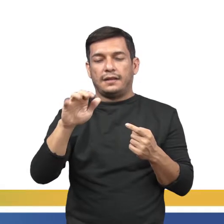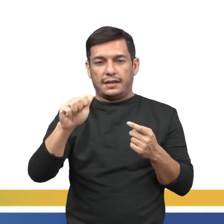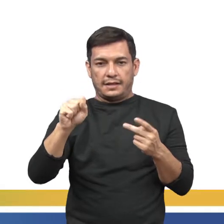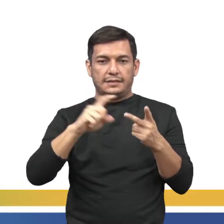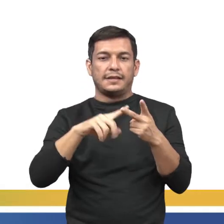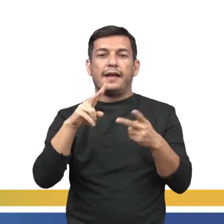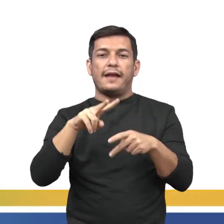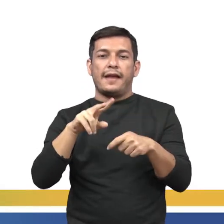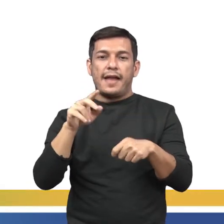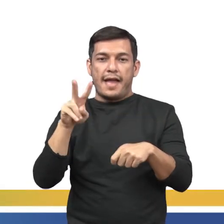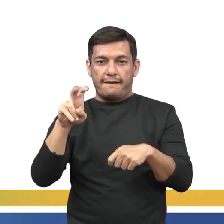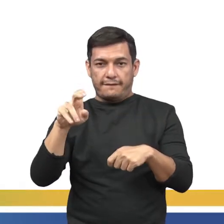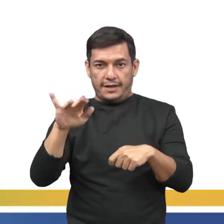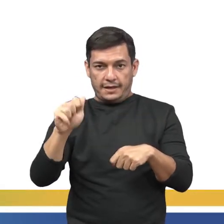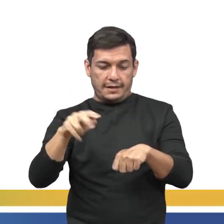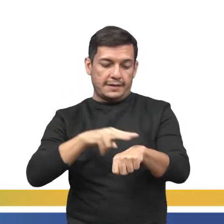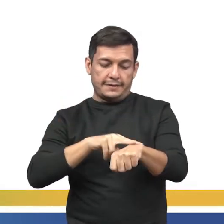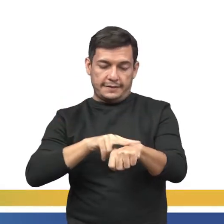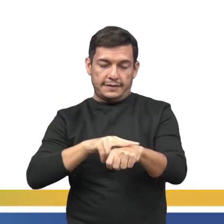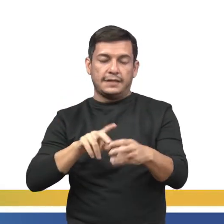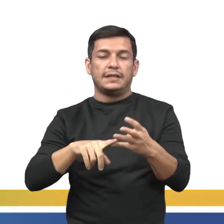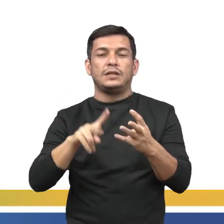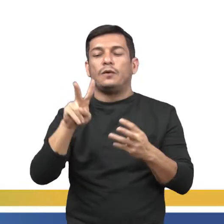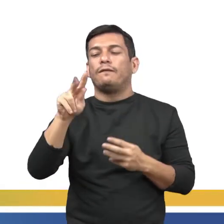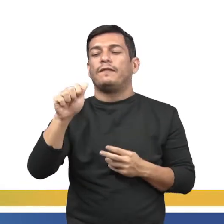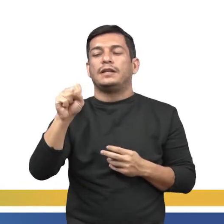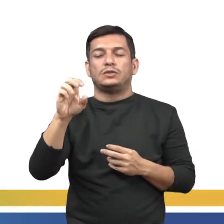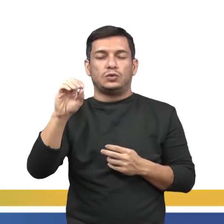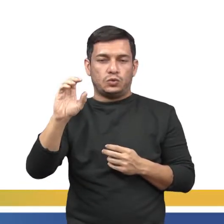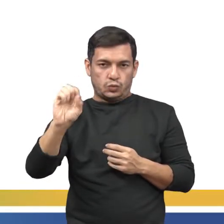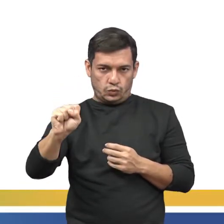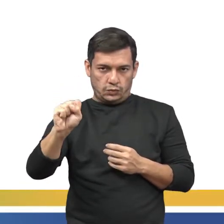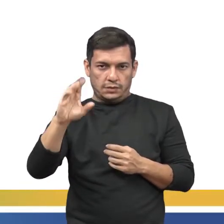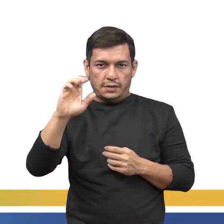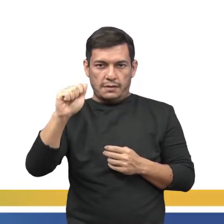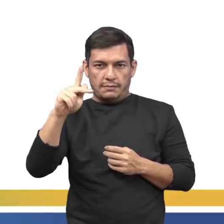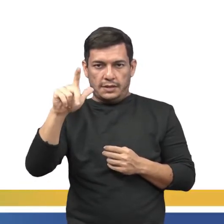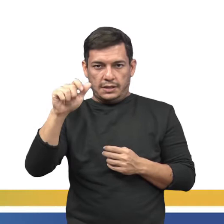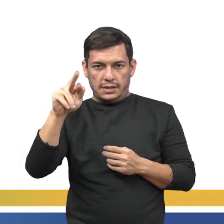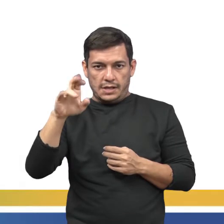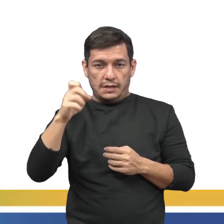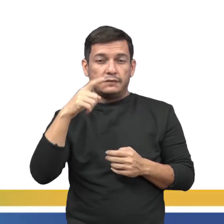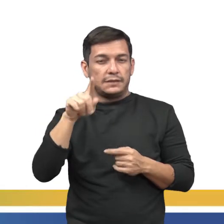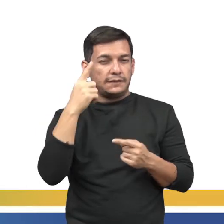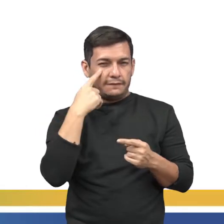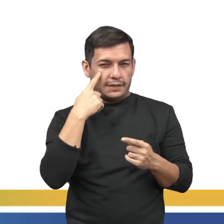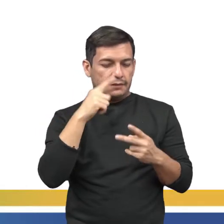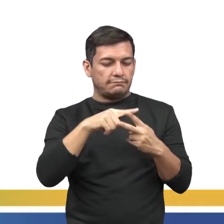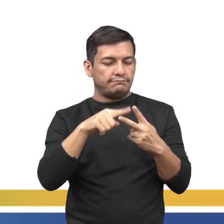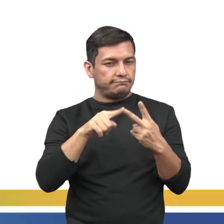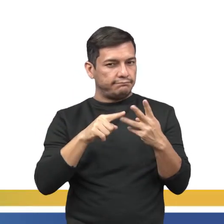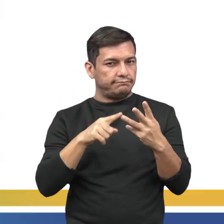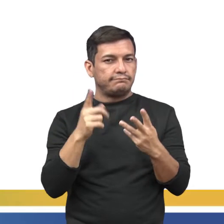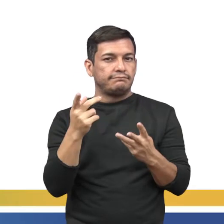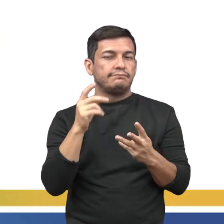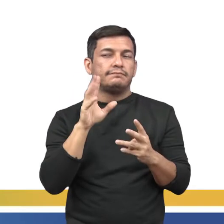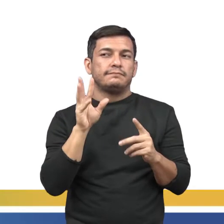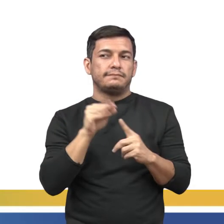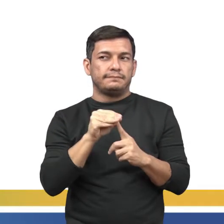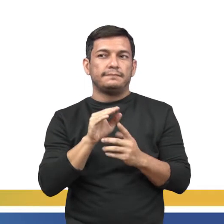as veias e os vasos capilares. Nós vamos ver um pouquinho aqui de cada função delas.